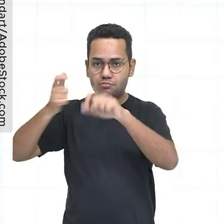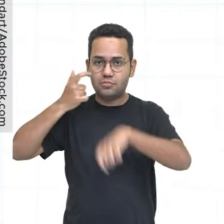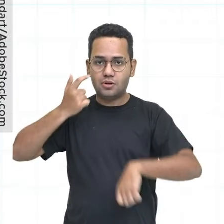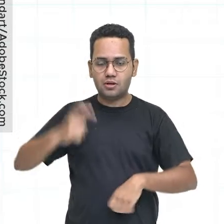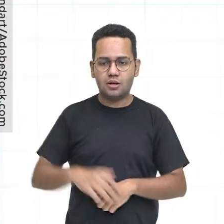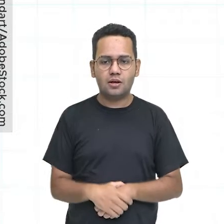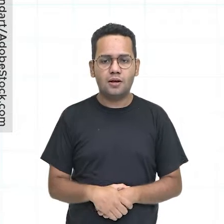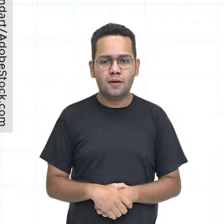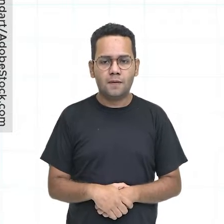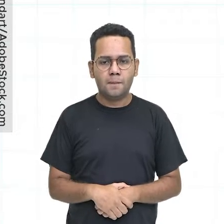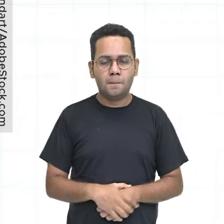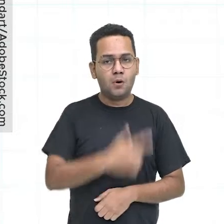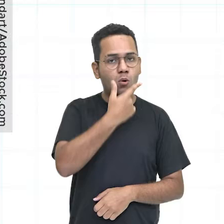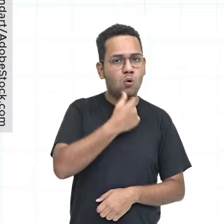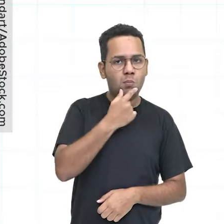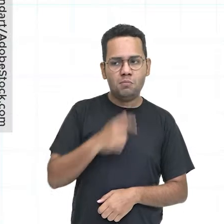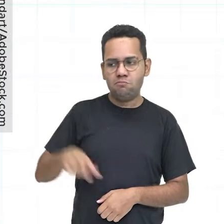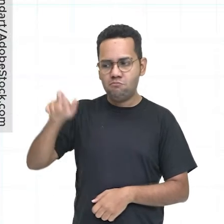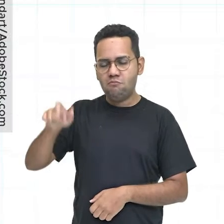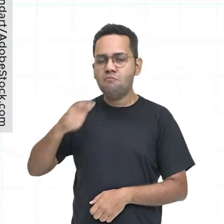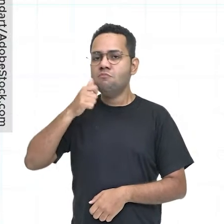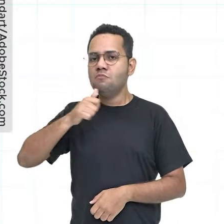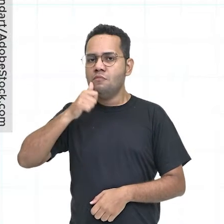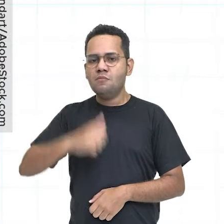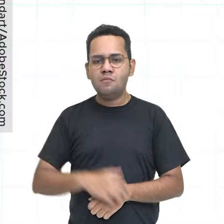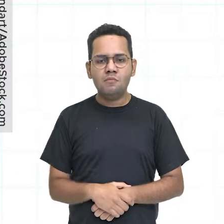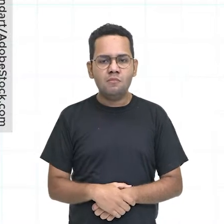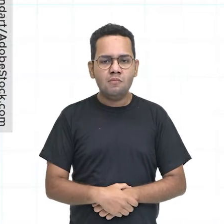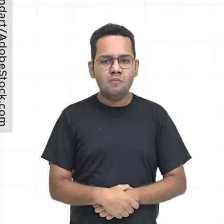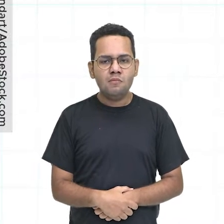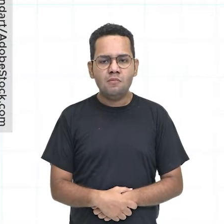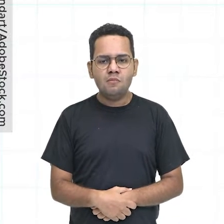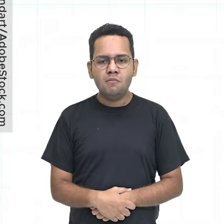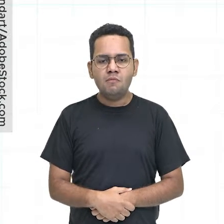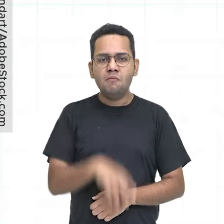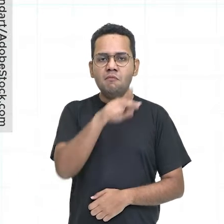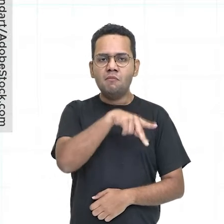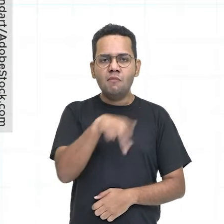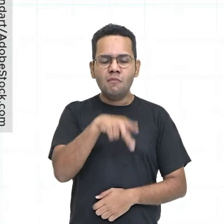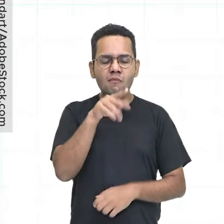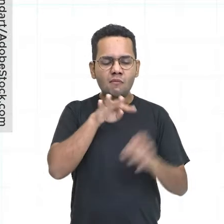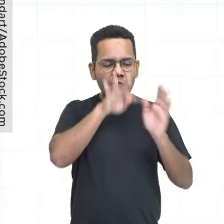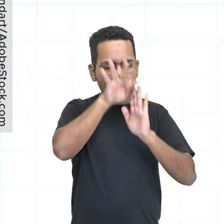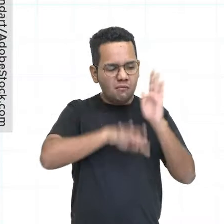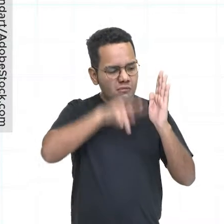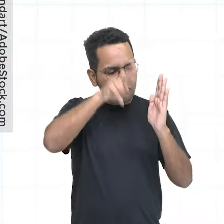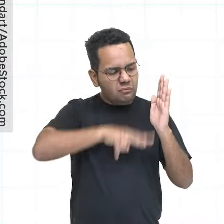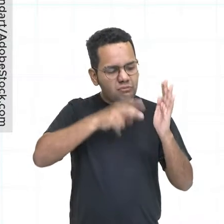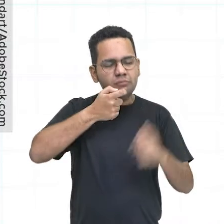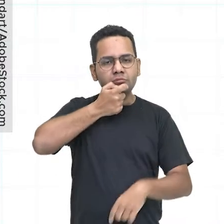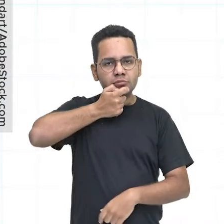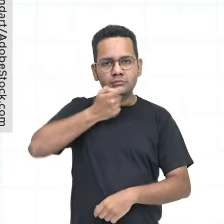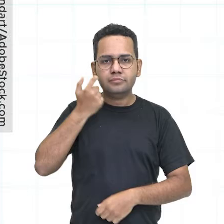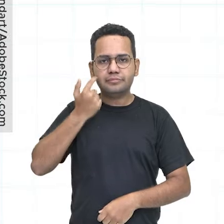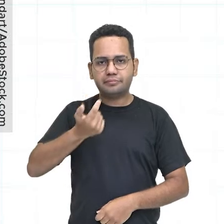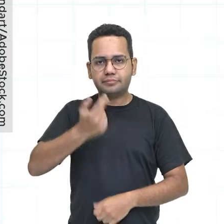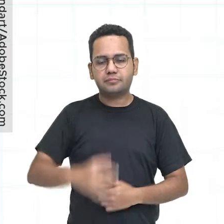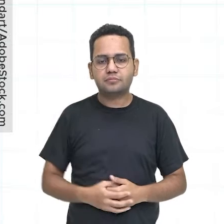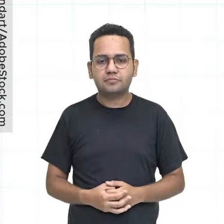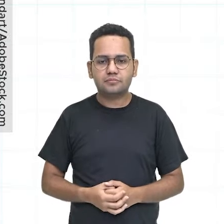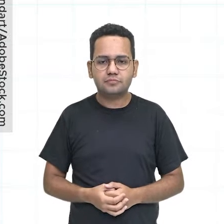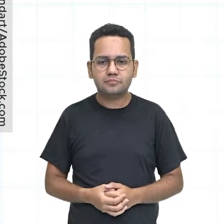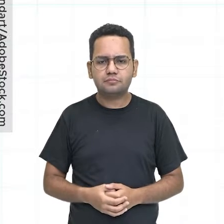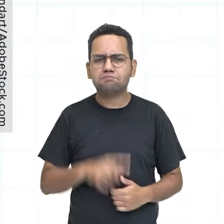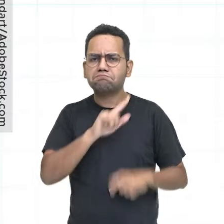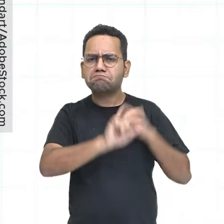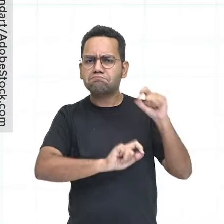Então, nós temos ali, ó. He should eat too much junk food if he wants to stay healthy.